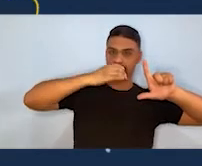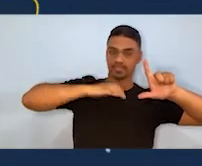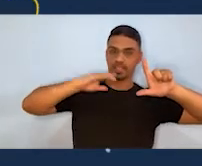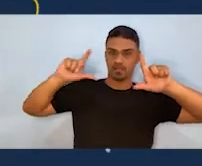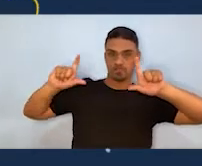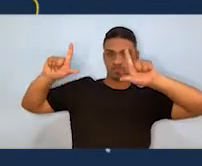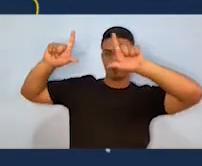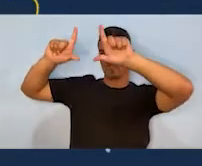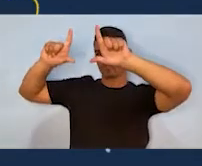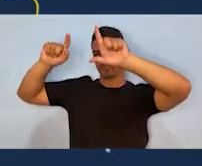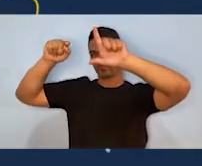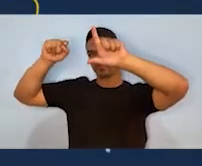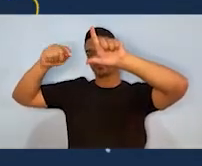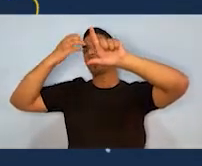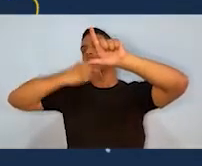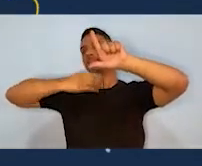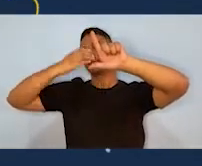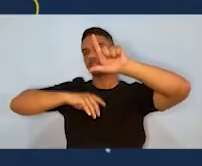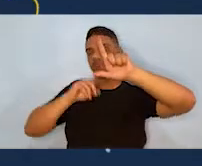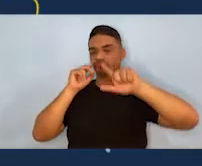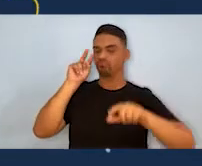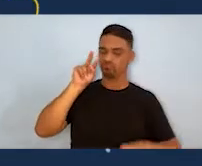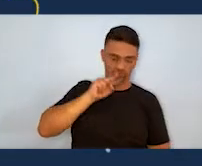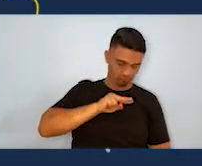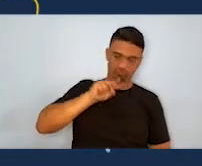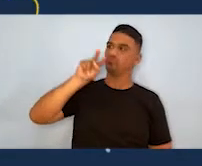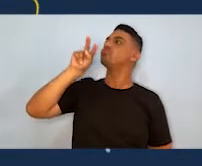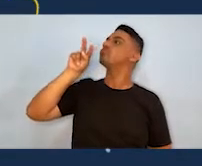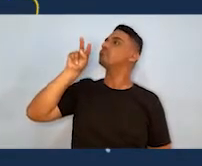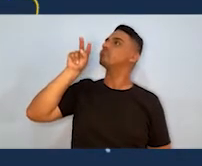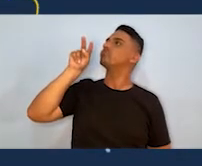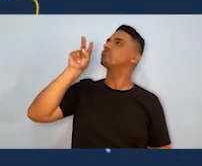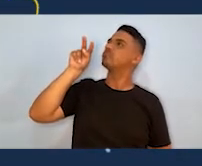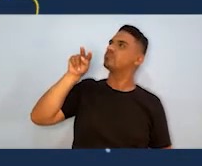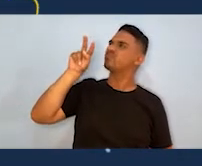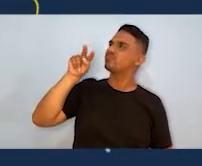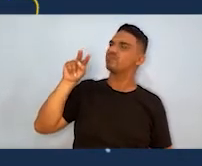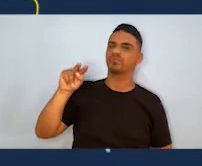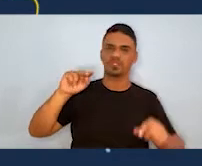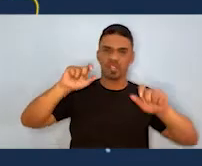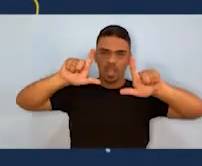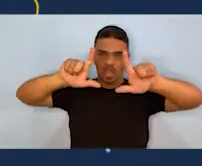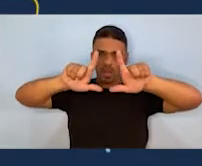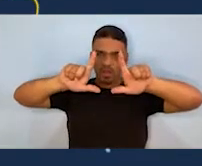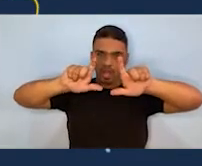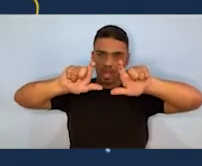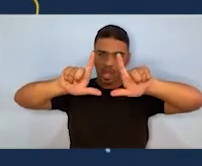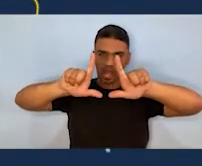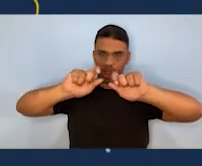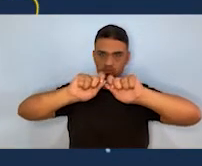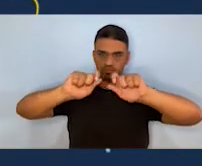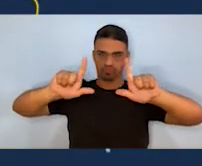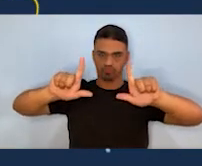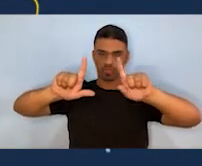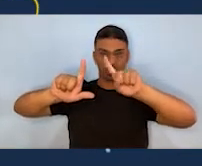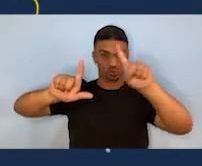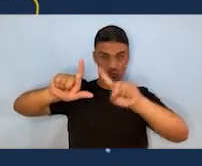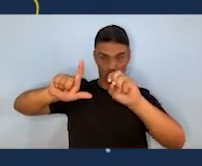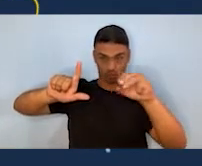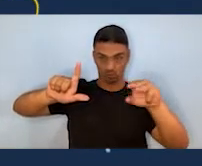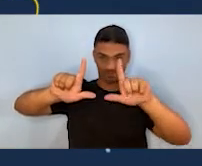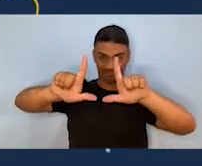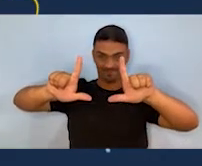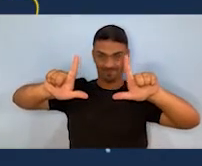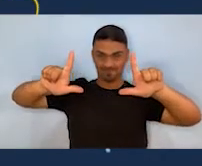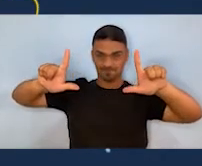vocês vão ver que, né, menorzinho, ou se der um zoom out, vocês vão ver que mesmo que usando um zoom muito grande, que vocês olham aqui na